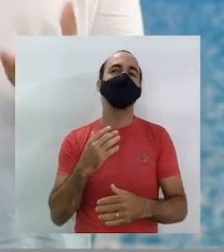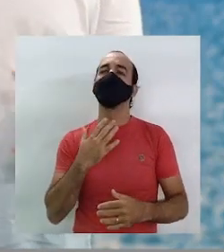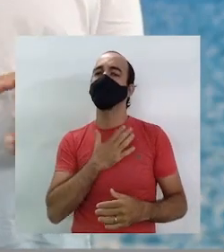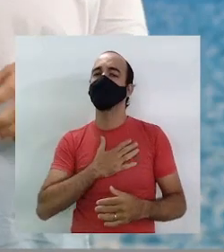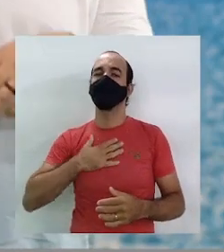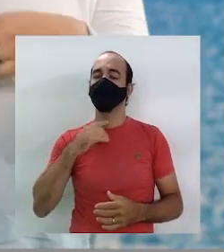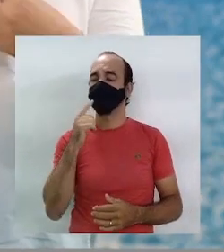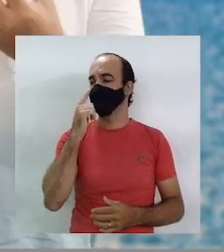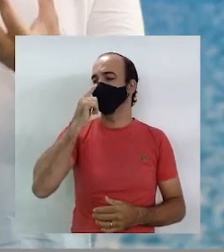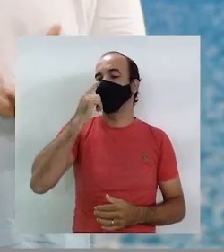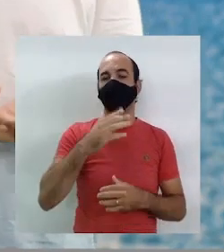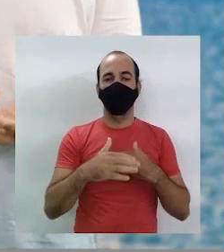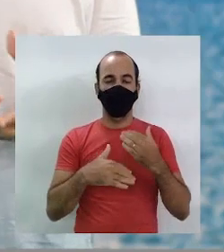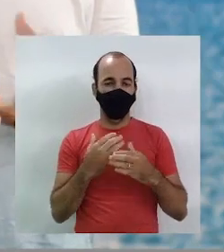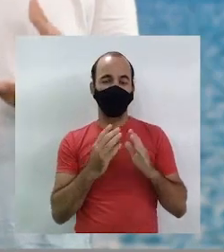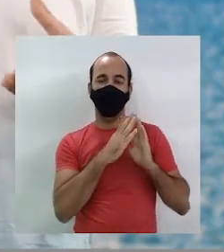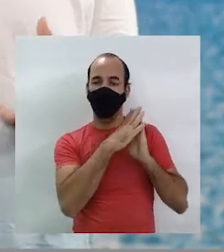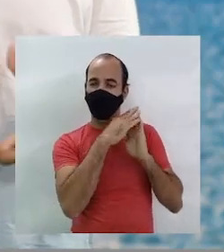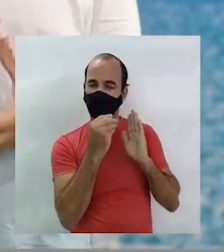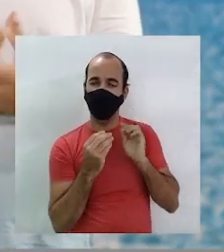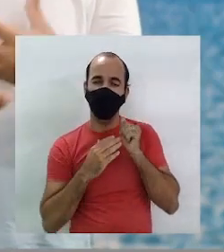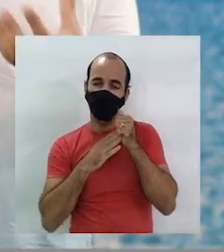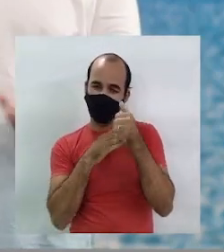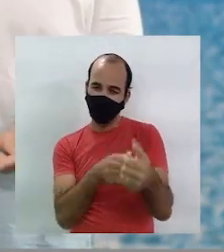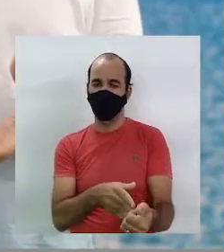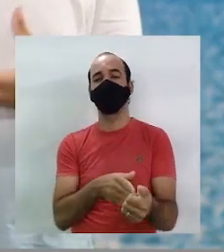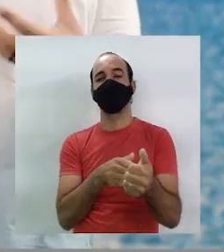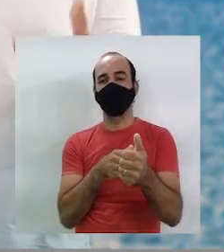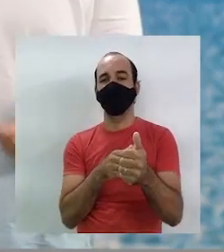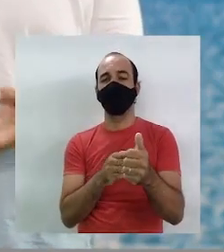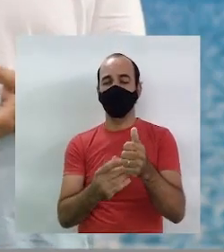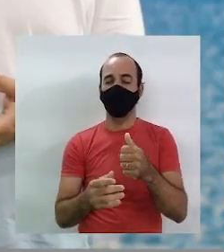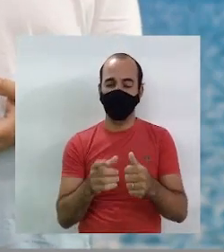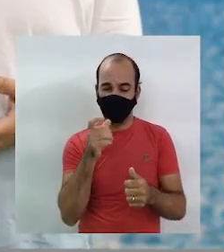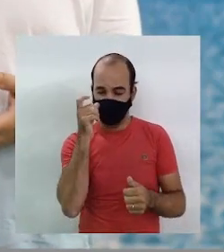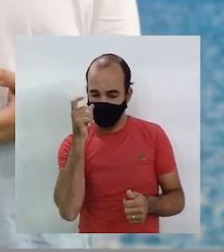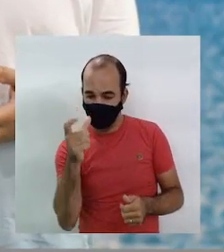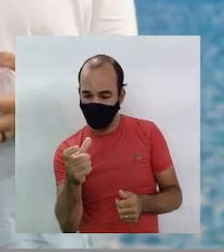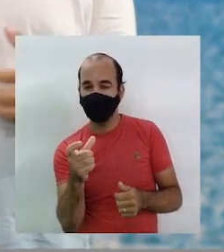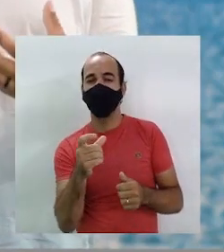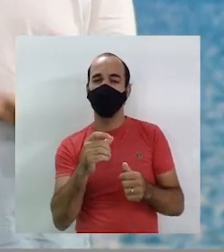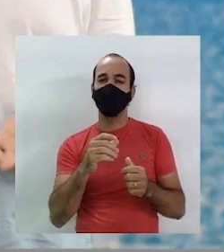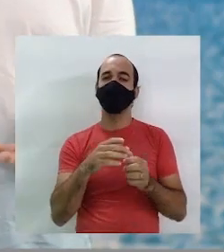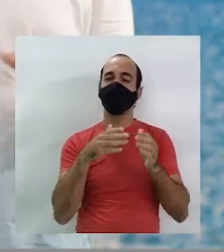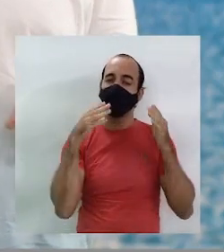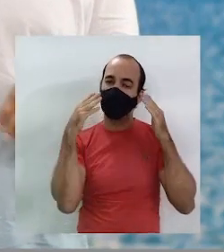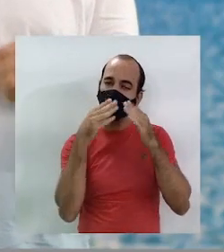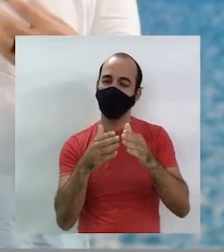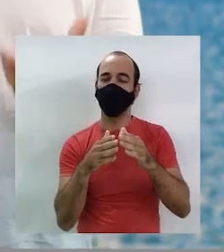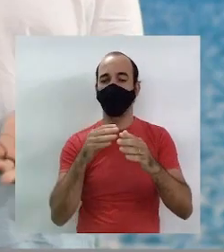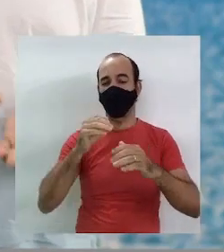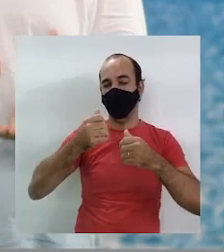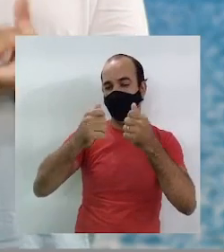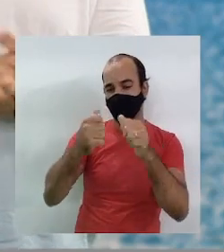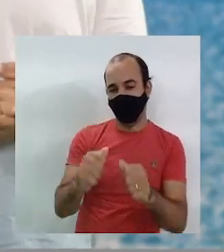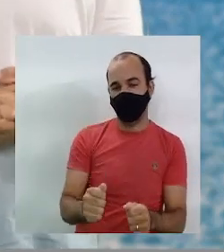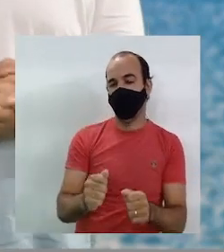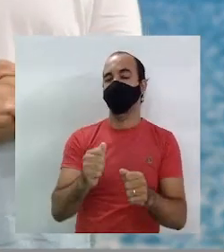esse assunto, foi começando a sentir interesse por essa parte, né, do trabalho artístico. O pai